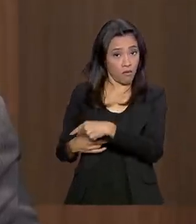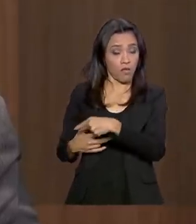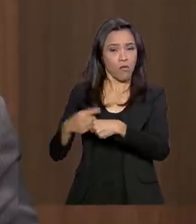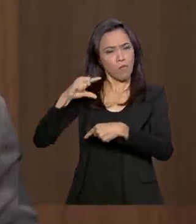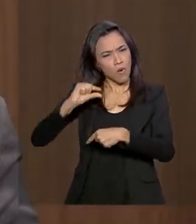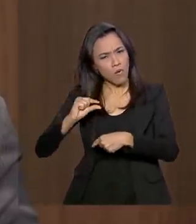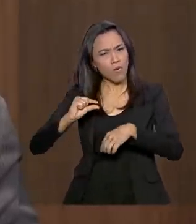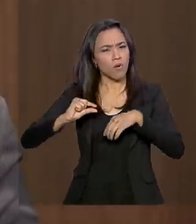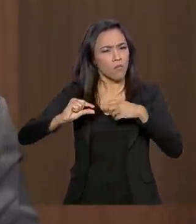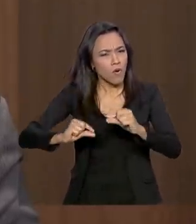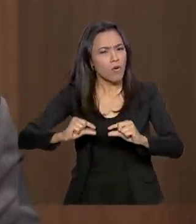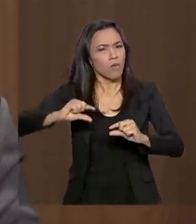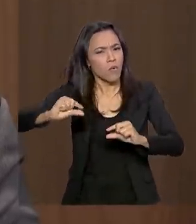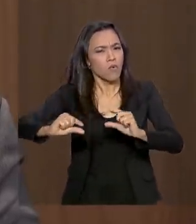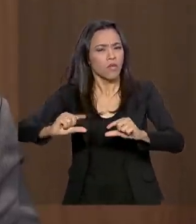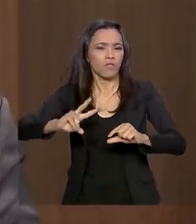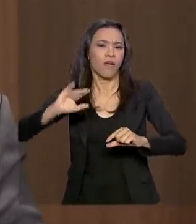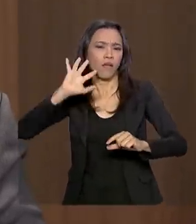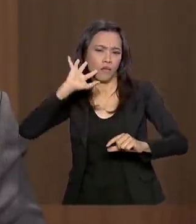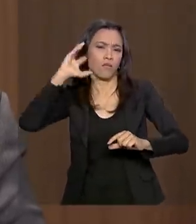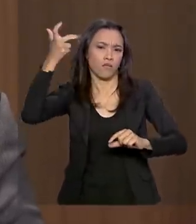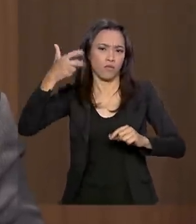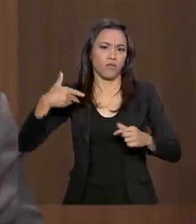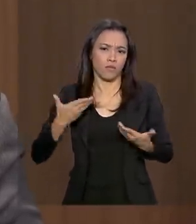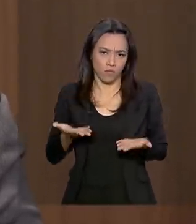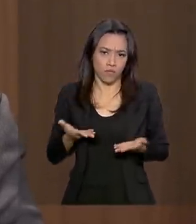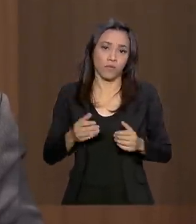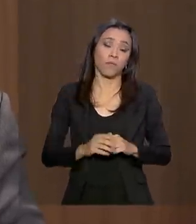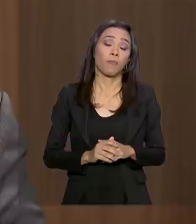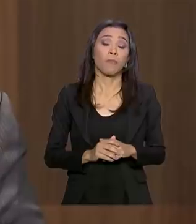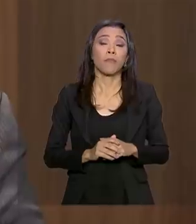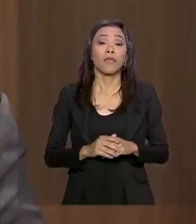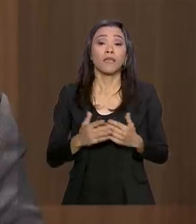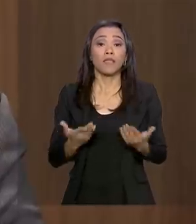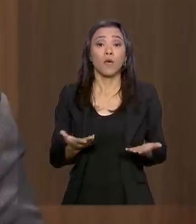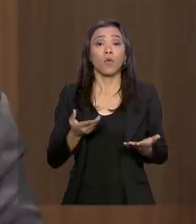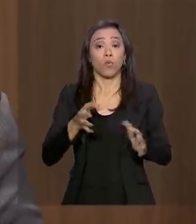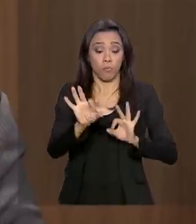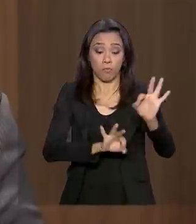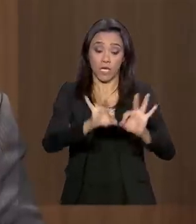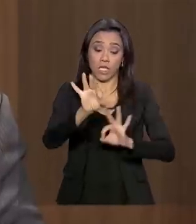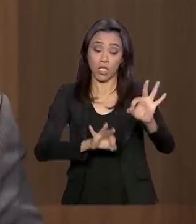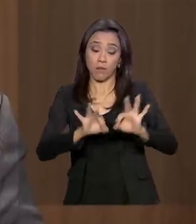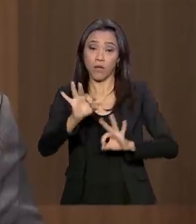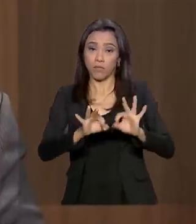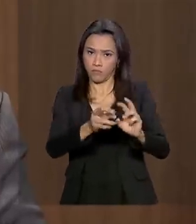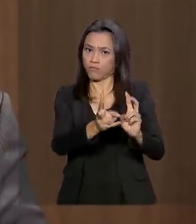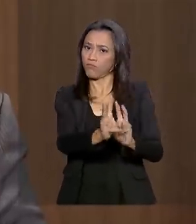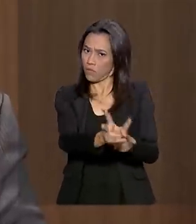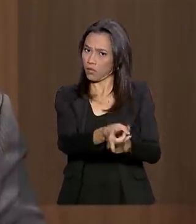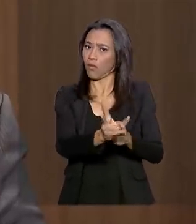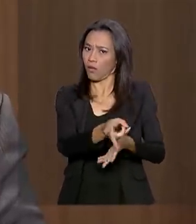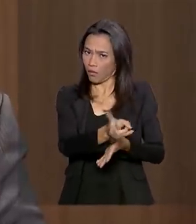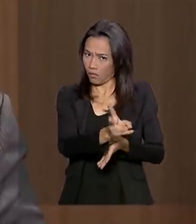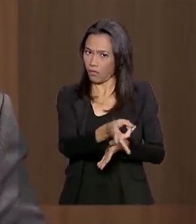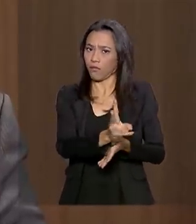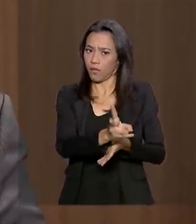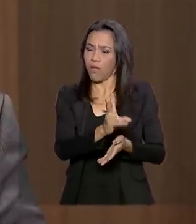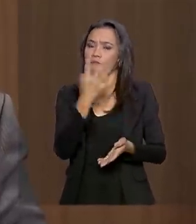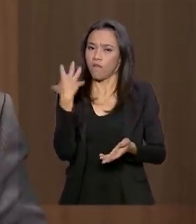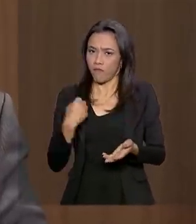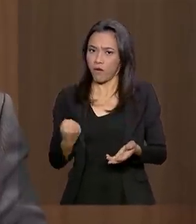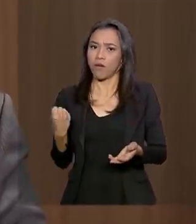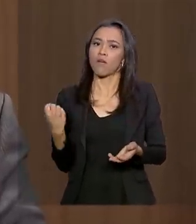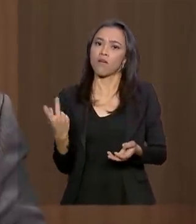iremos definindo efetivamente esse planejamento. Então, sendo pragmático, o planejamento permanece, nós iremos a Nova